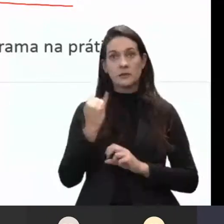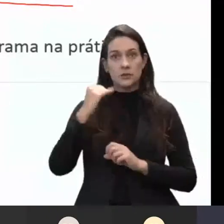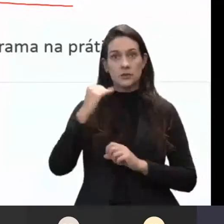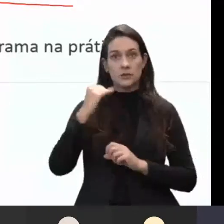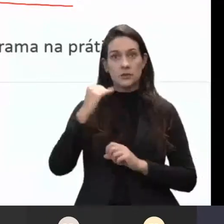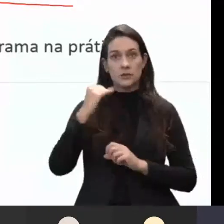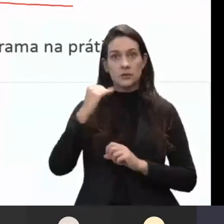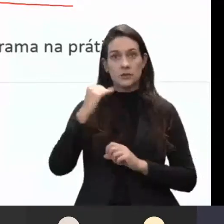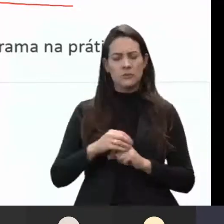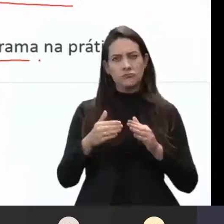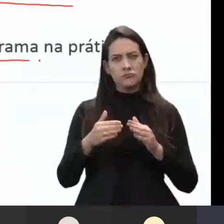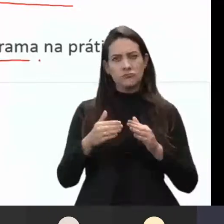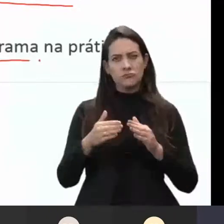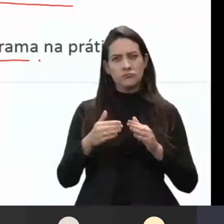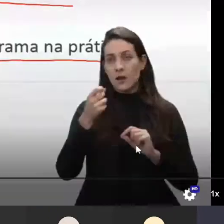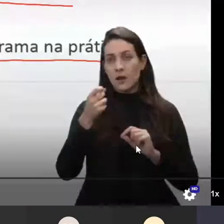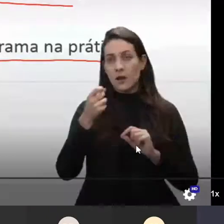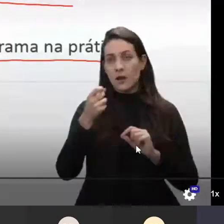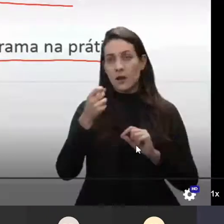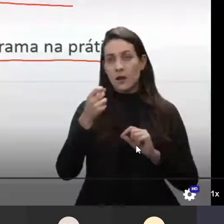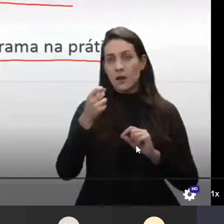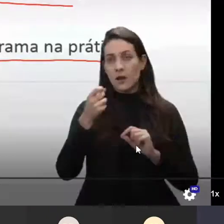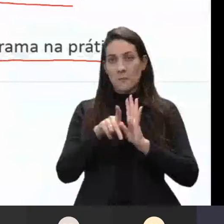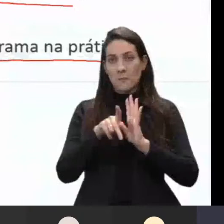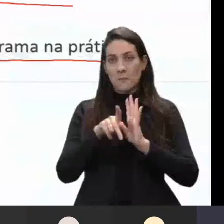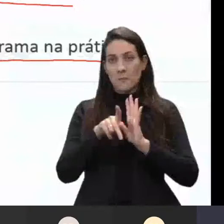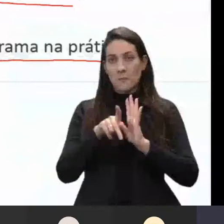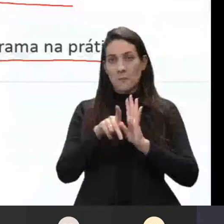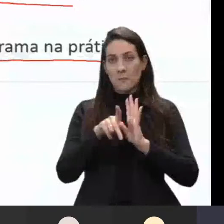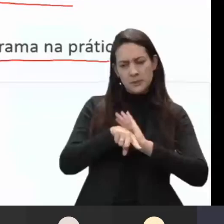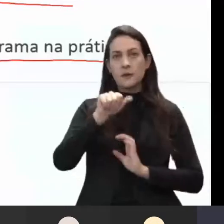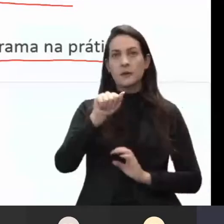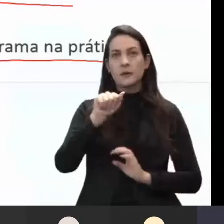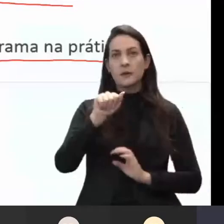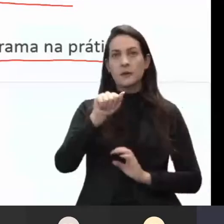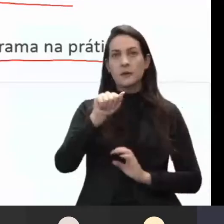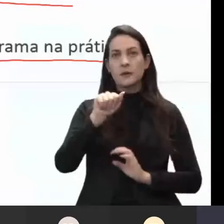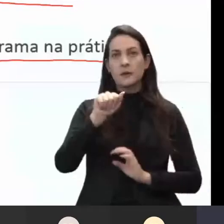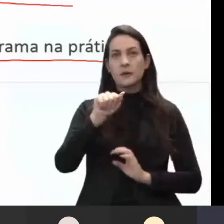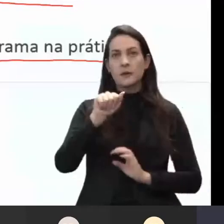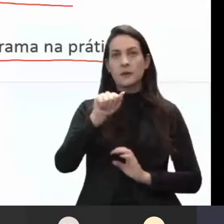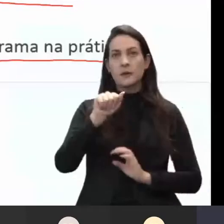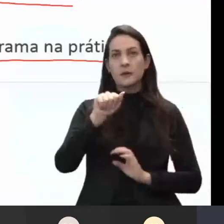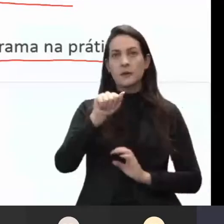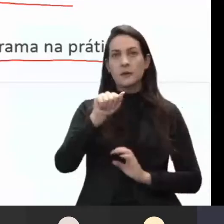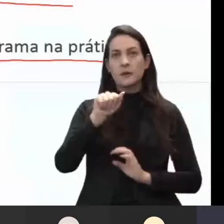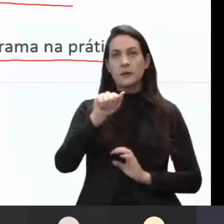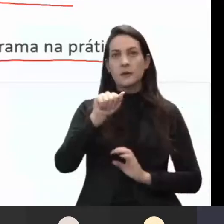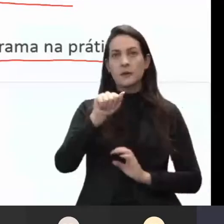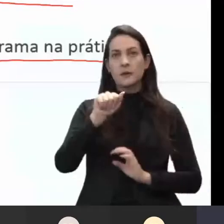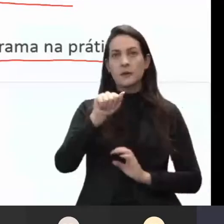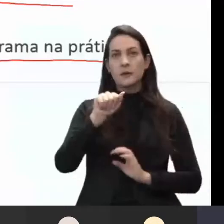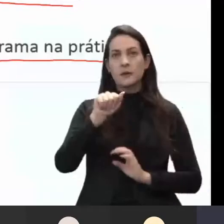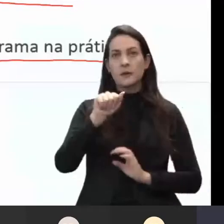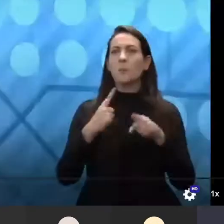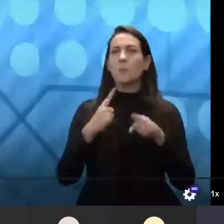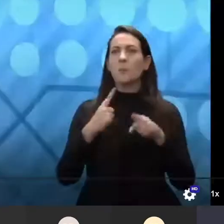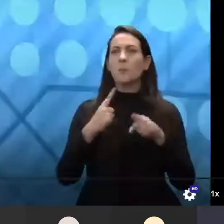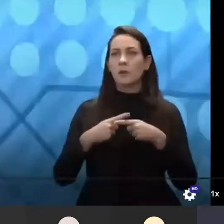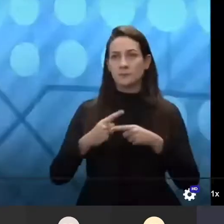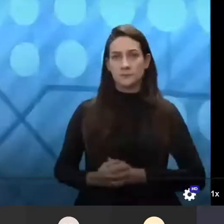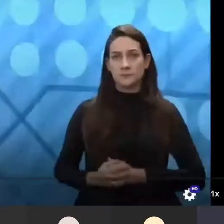na prática médica. Por quê? Porque quando você tem um paciente, tanto paciente da comunidade quanto um paciente